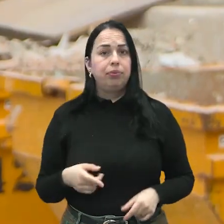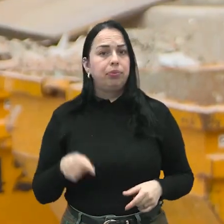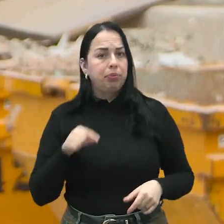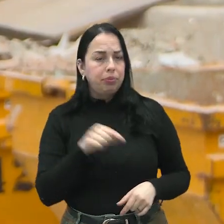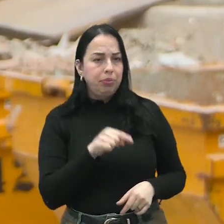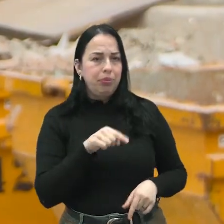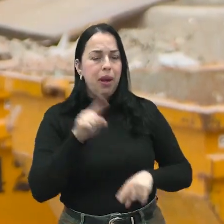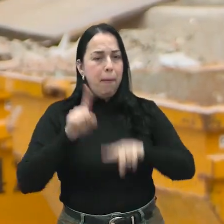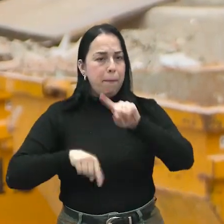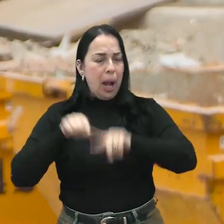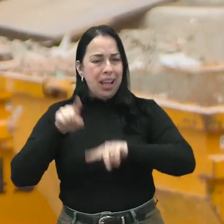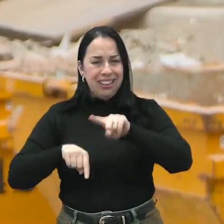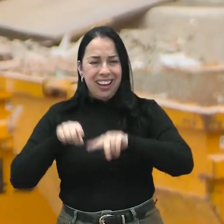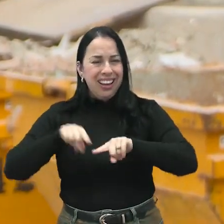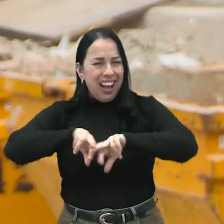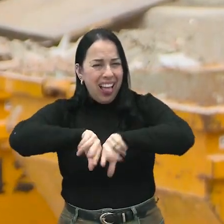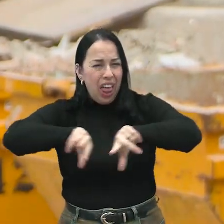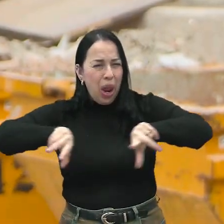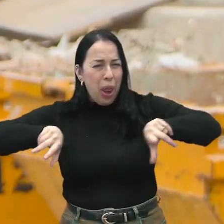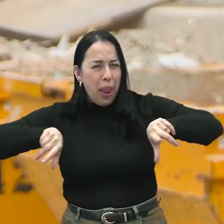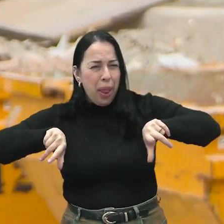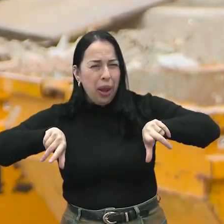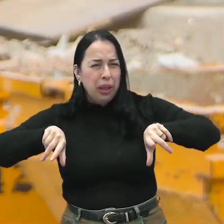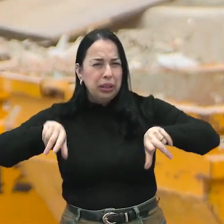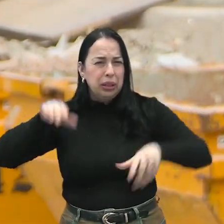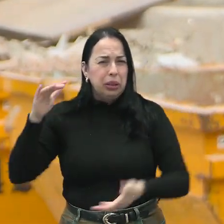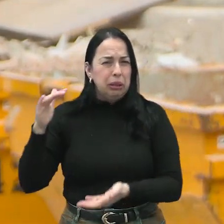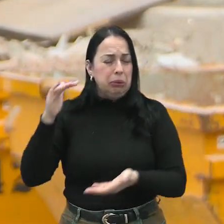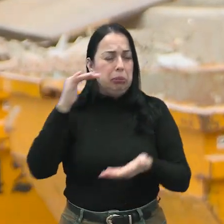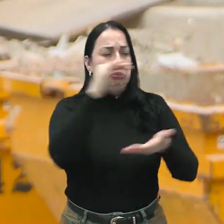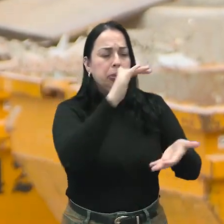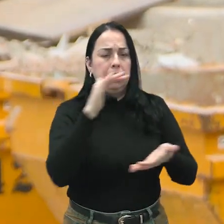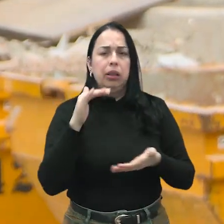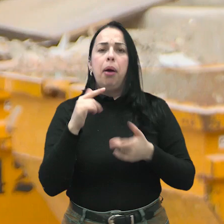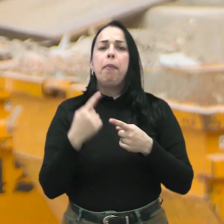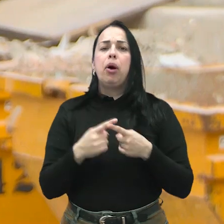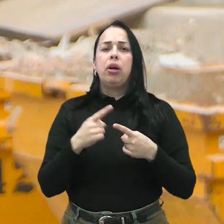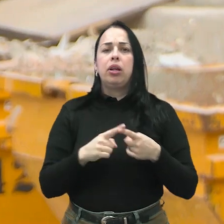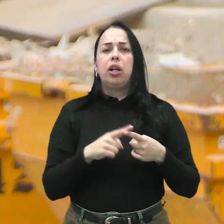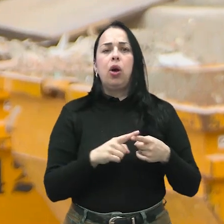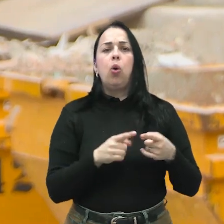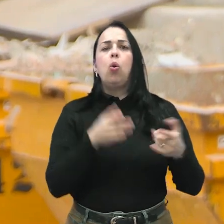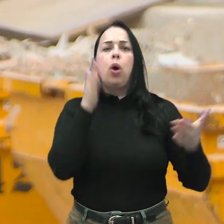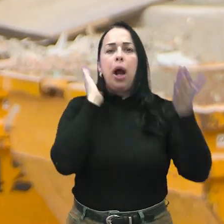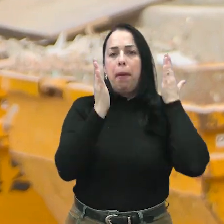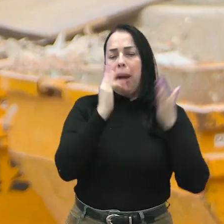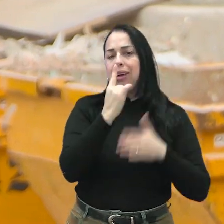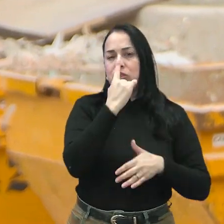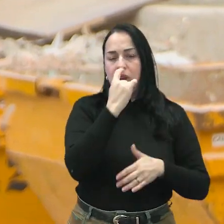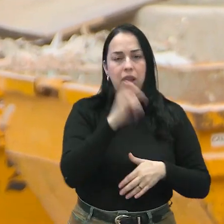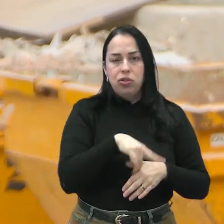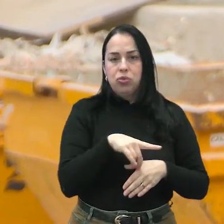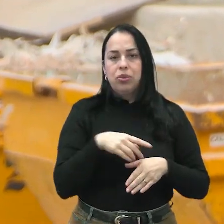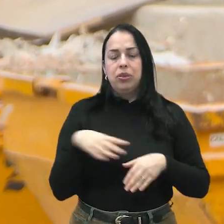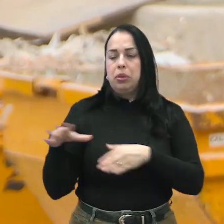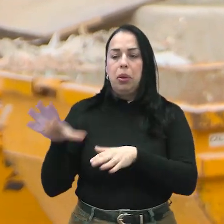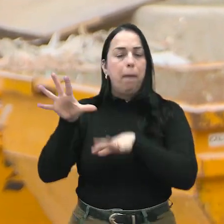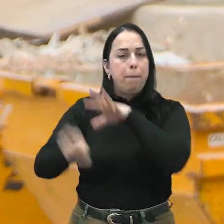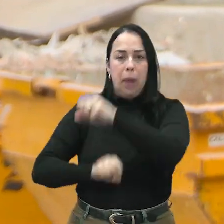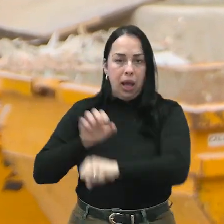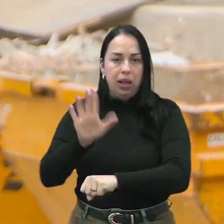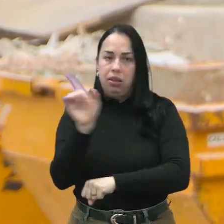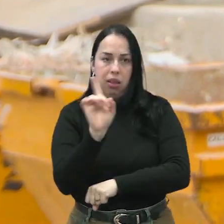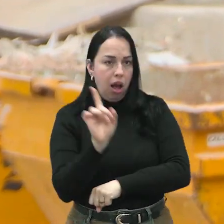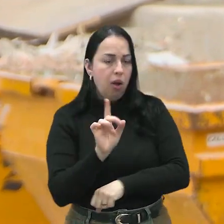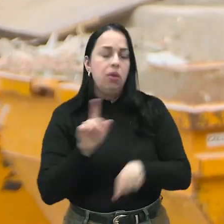PEVs recebem os resíduos volumosos, são resíduos que essas coletas comum e a seletiva não levam embora. Recebem